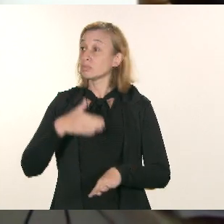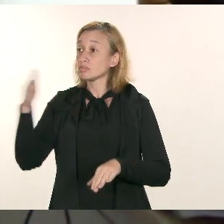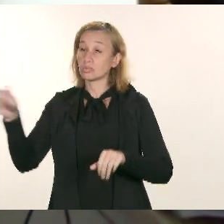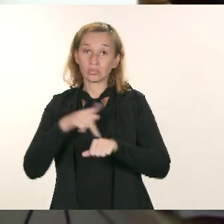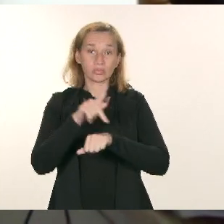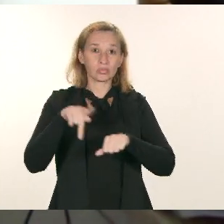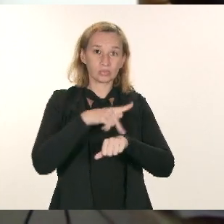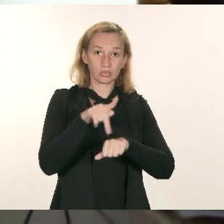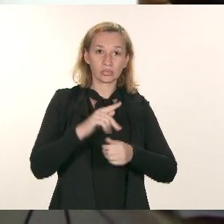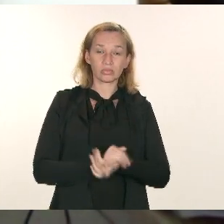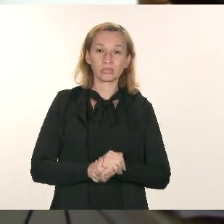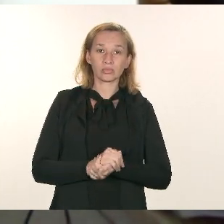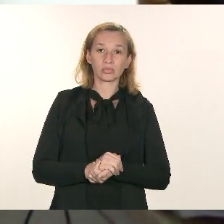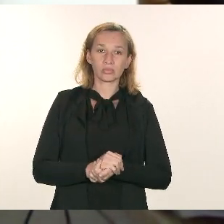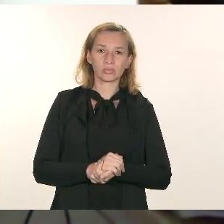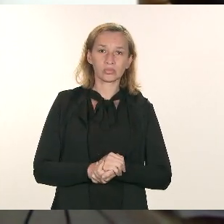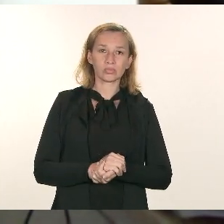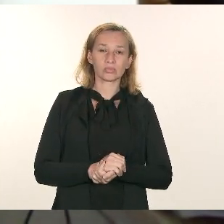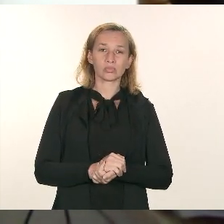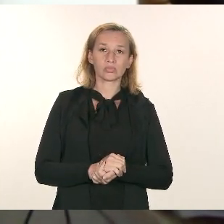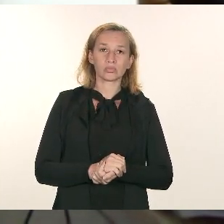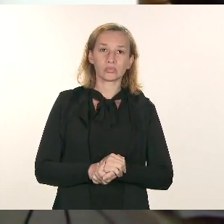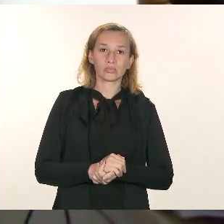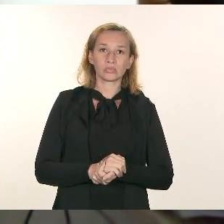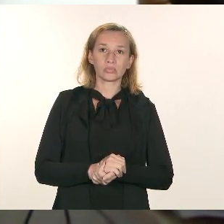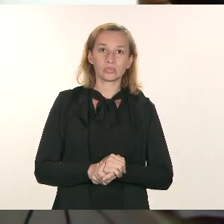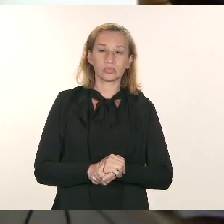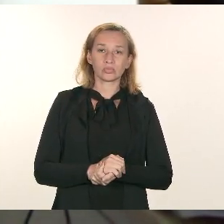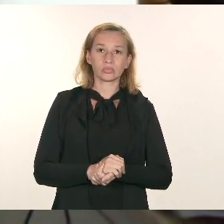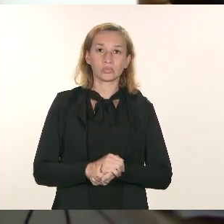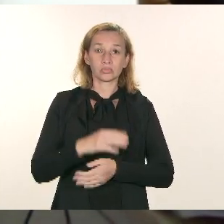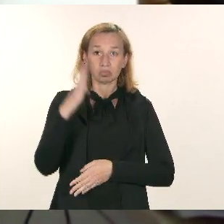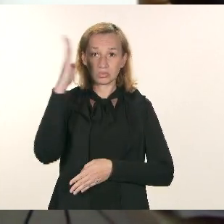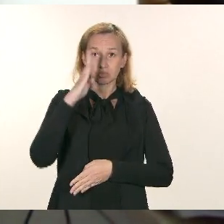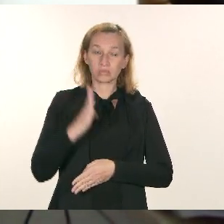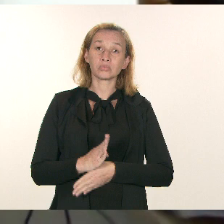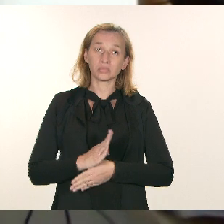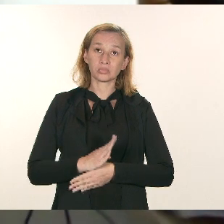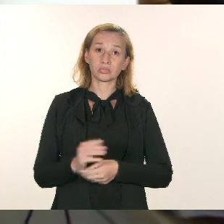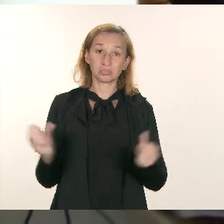o pária do mundo. E conseguiu.